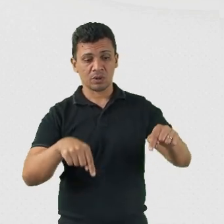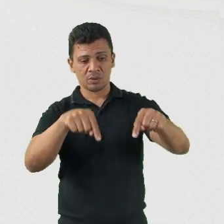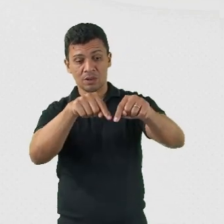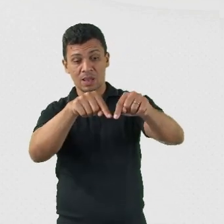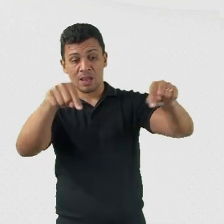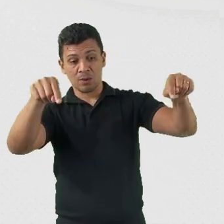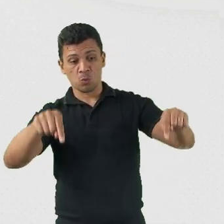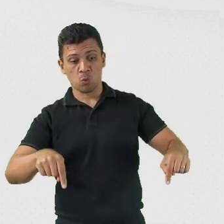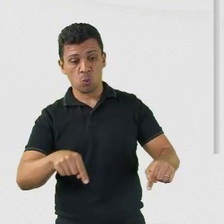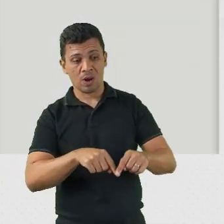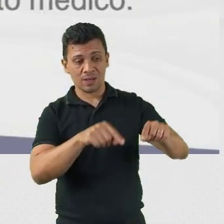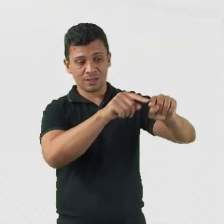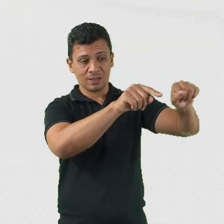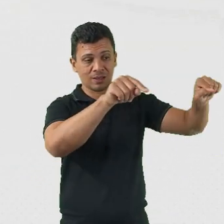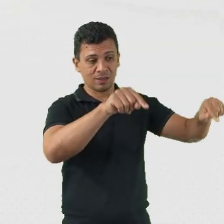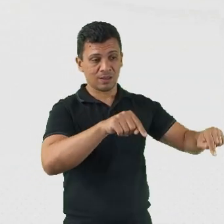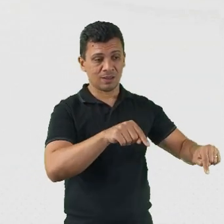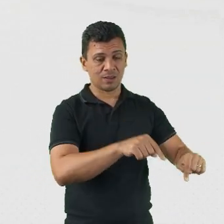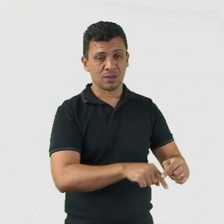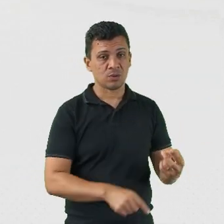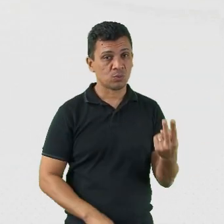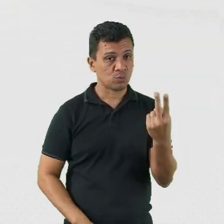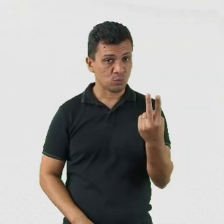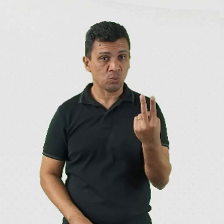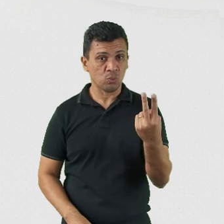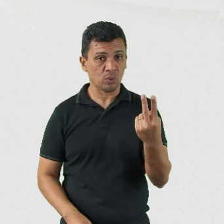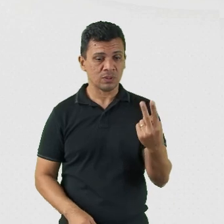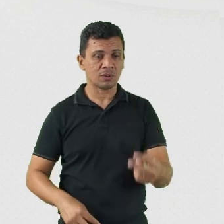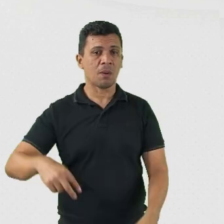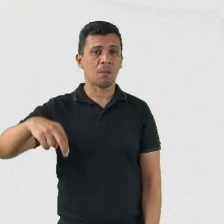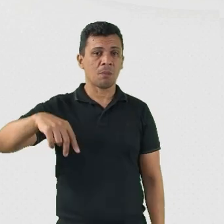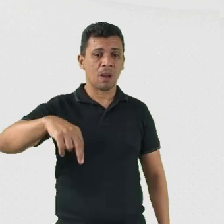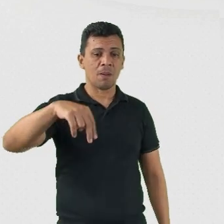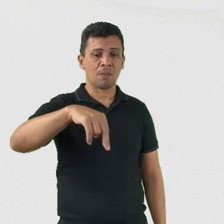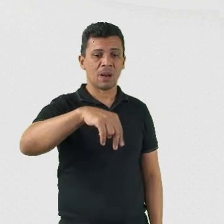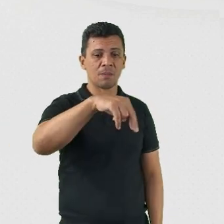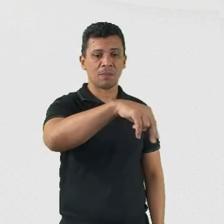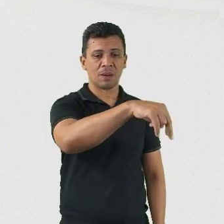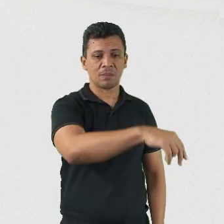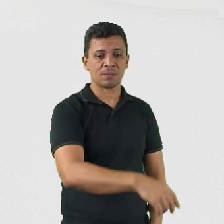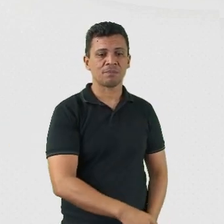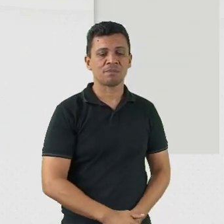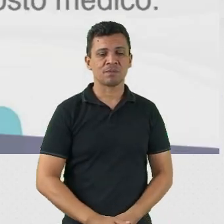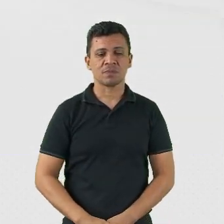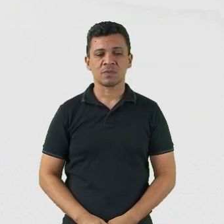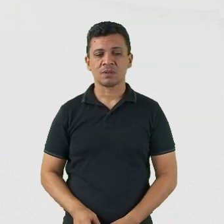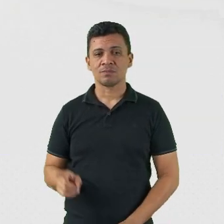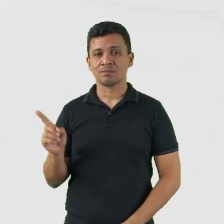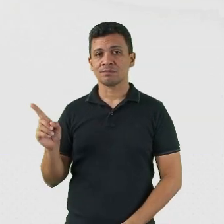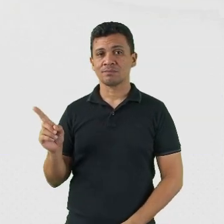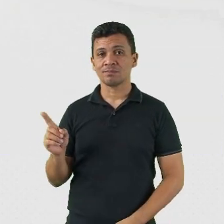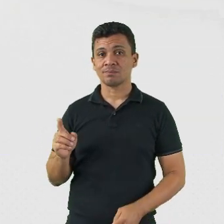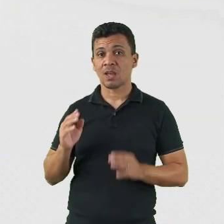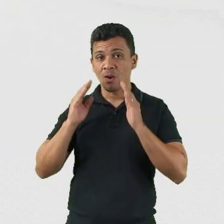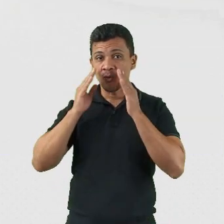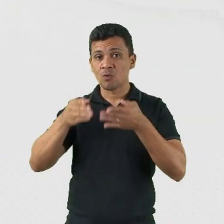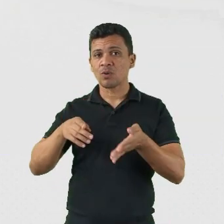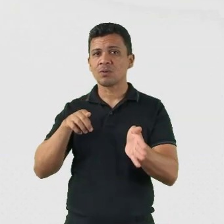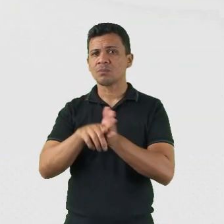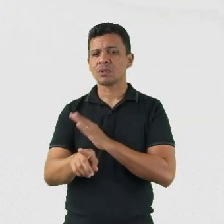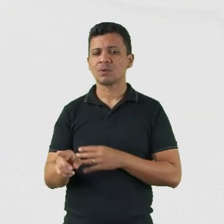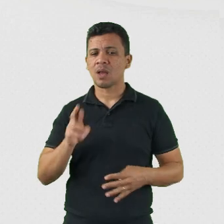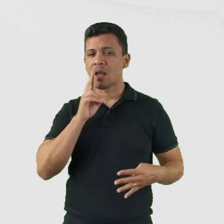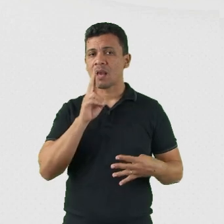estranho para nós. Então, esse blocks representa a quadra, tá bom? E aí, voltando para o foco da nossa